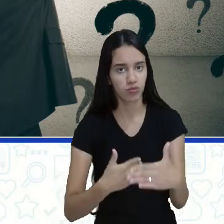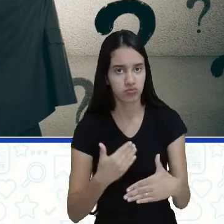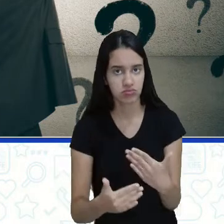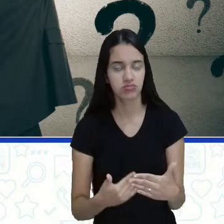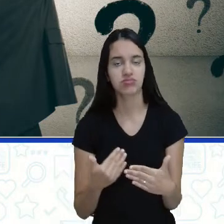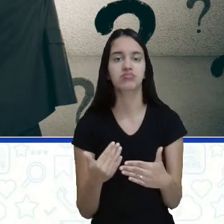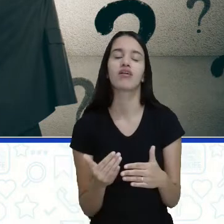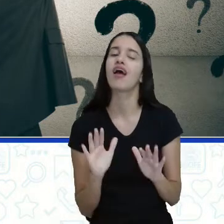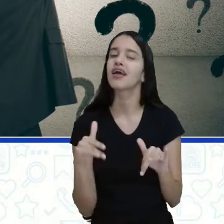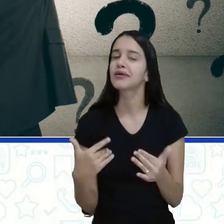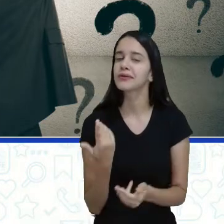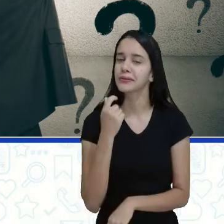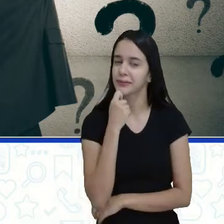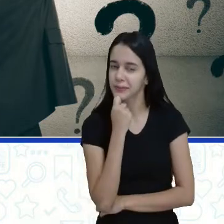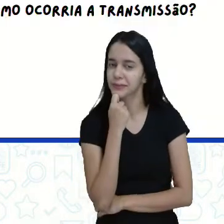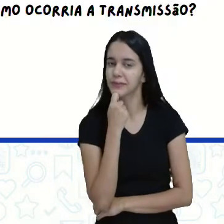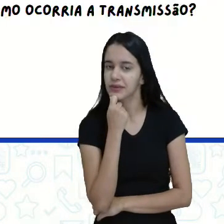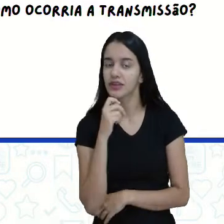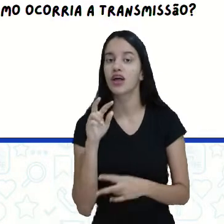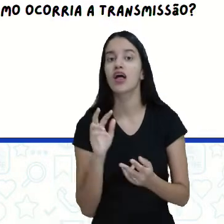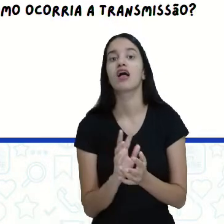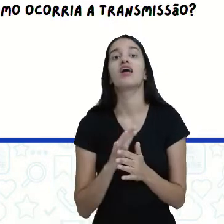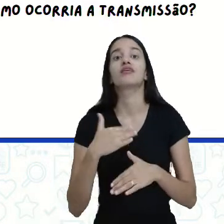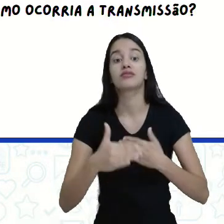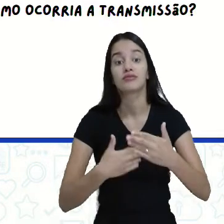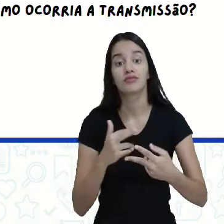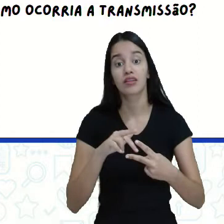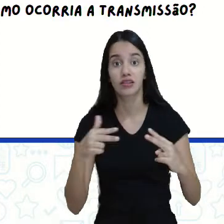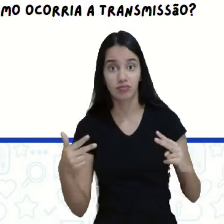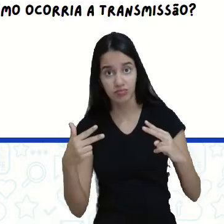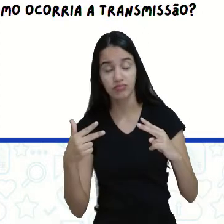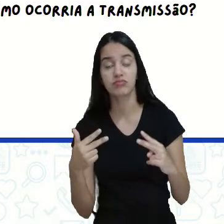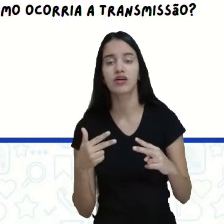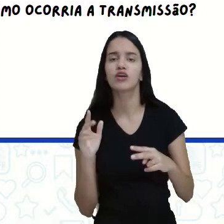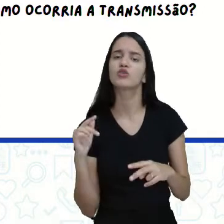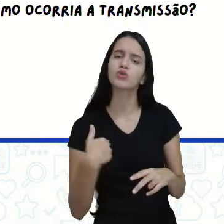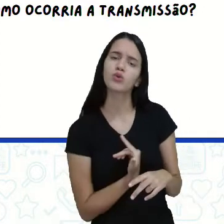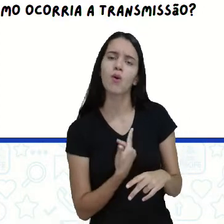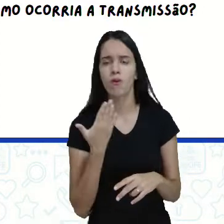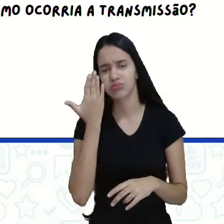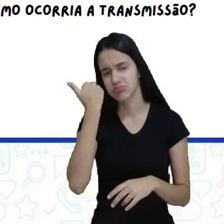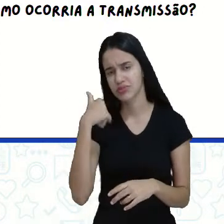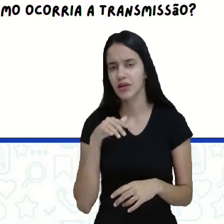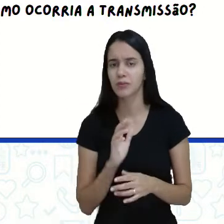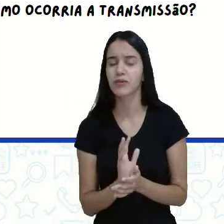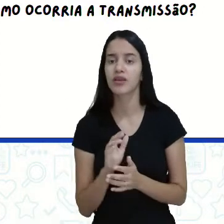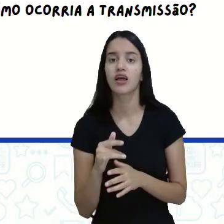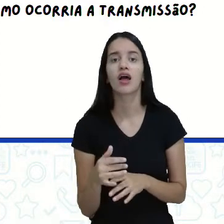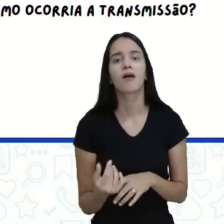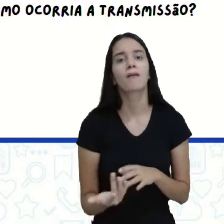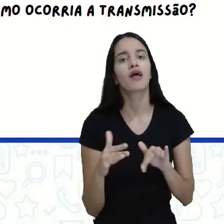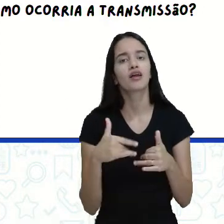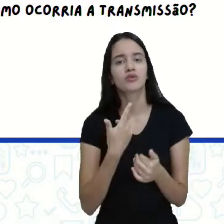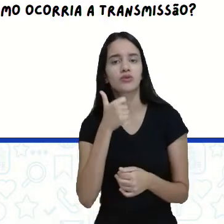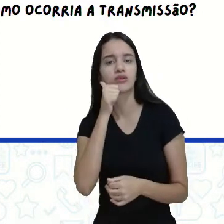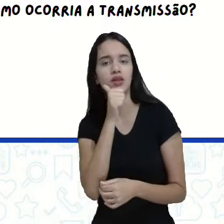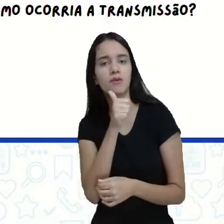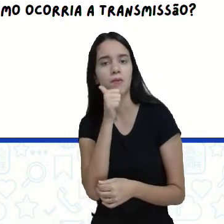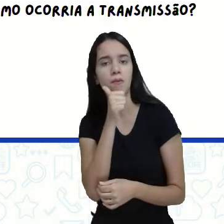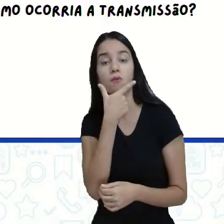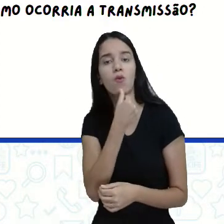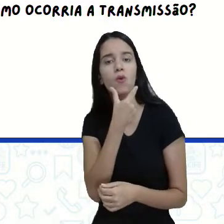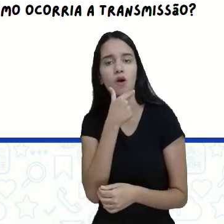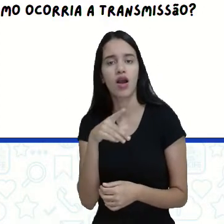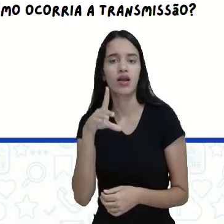evolução? E aí, diversidade genética e evolução, né? Então, a gente sabe aí, na época que Darwin, né, teve